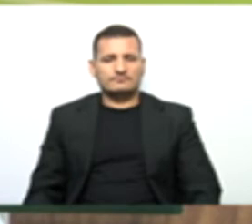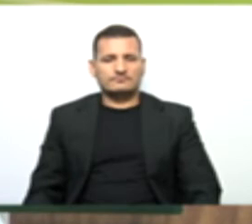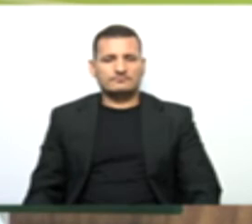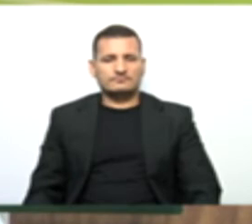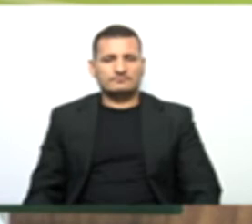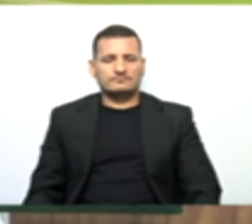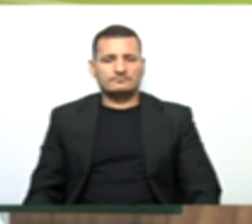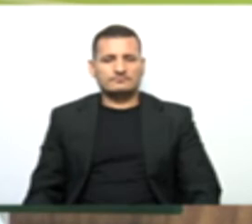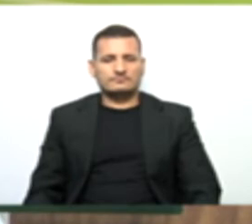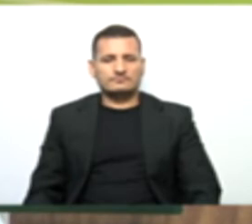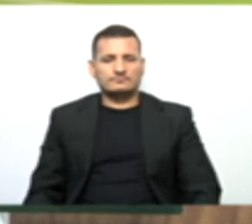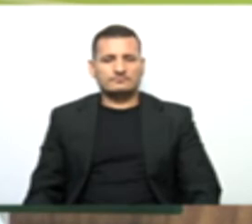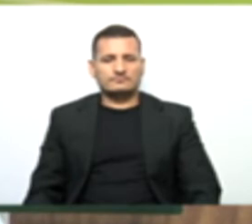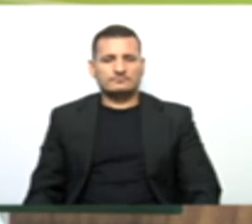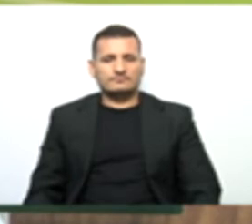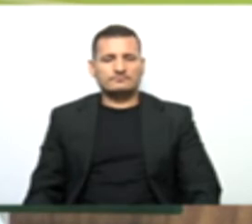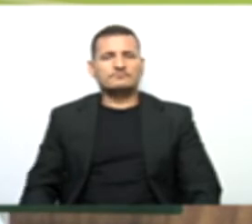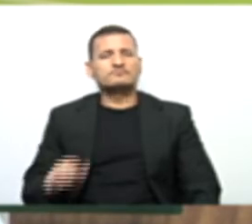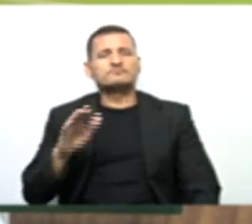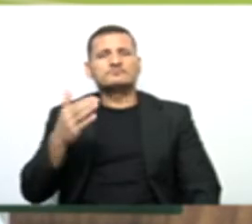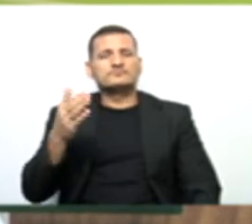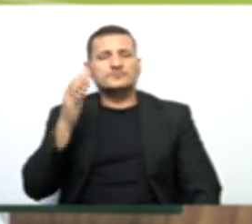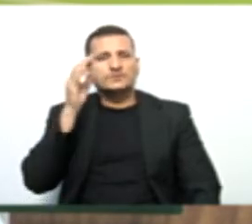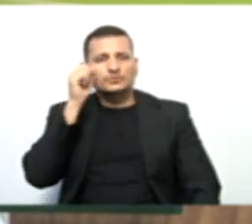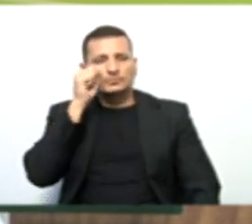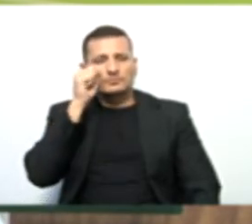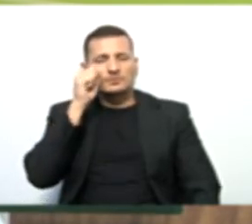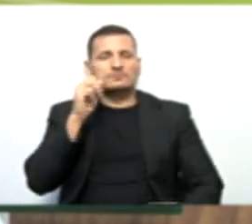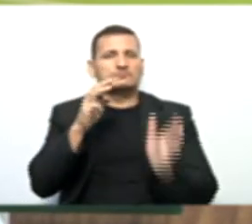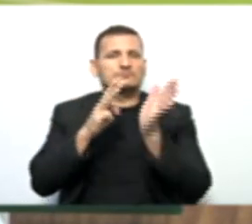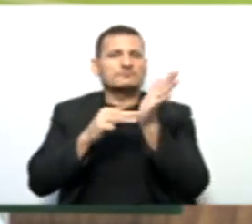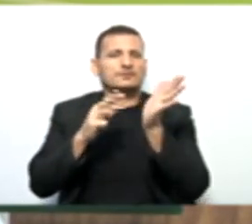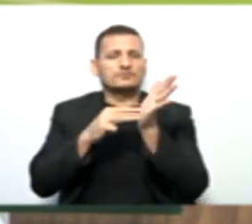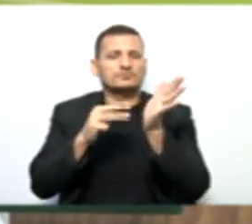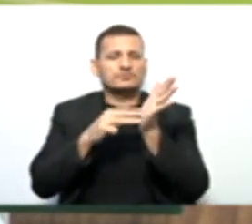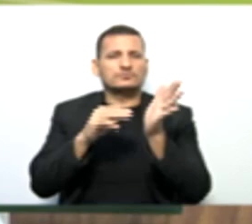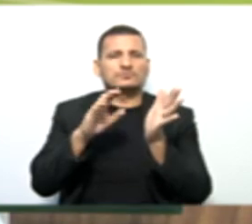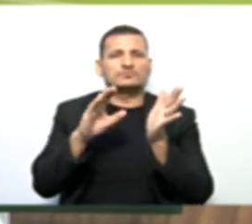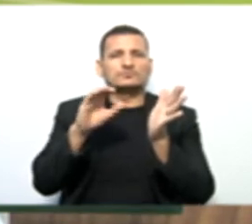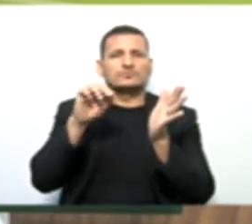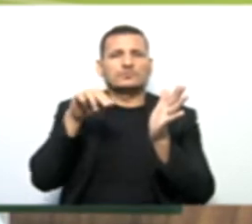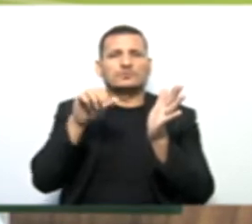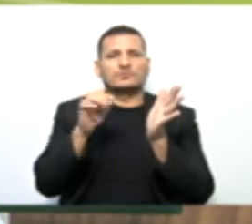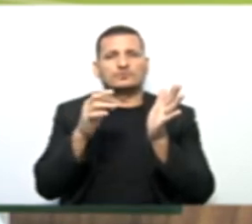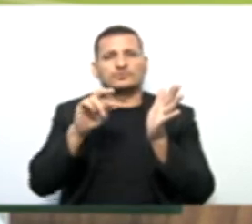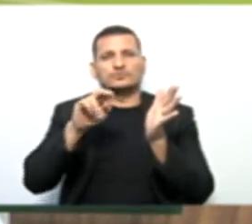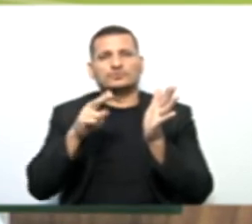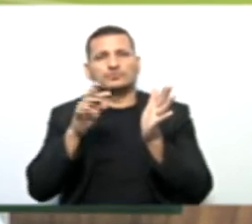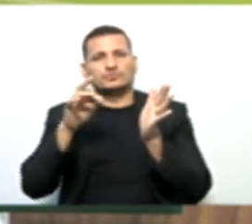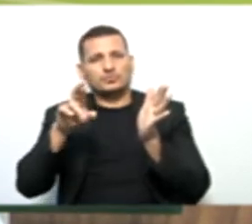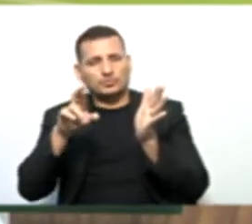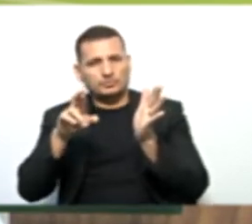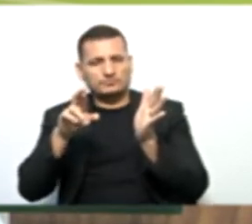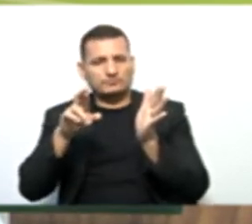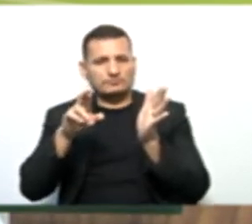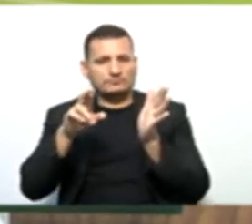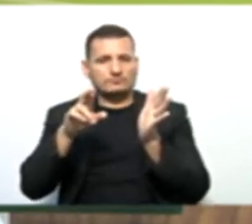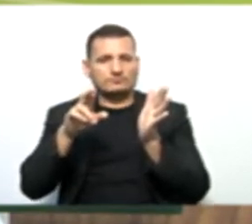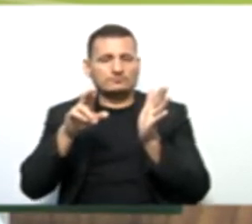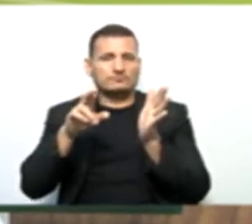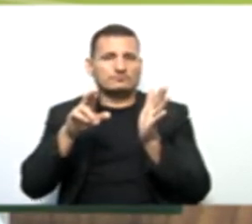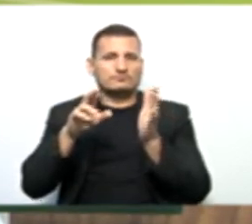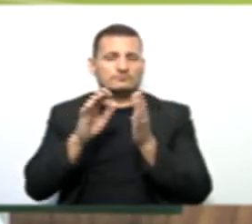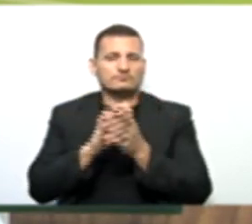método construtor. Mas é isso mesmo. Os métodos não são colocados no construtor, só os atributos. Então, só